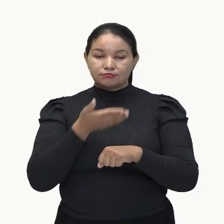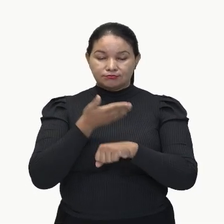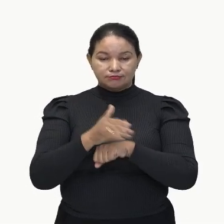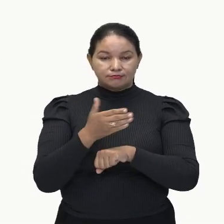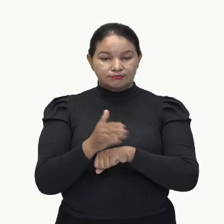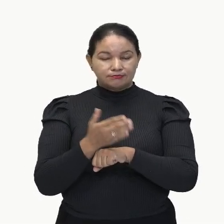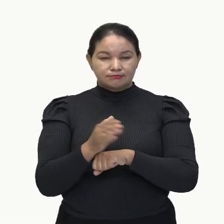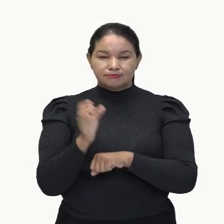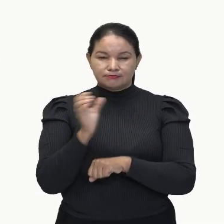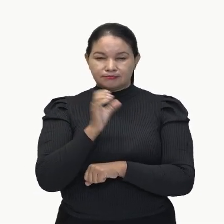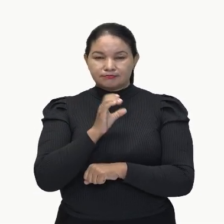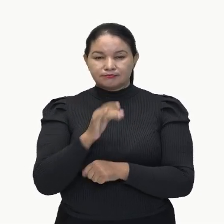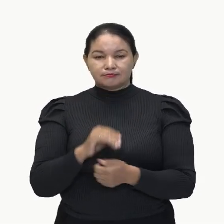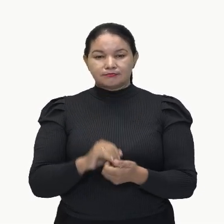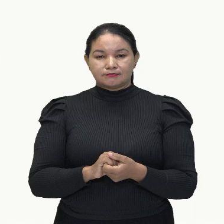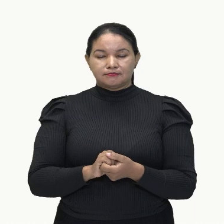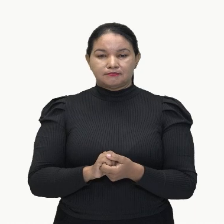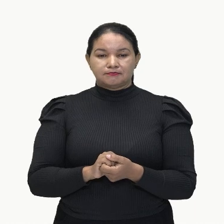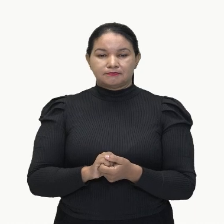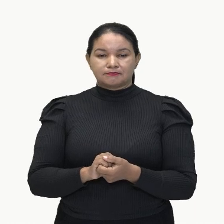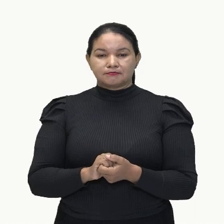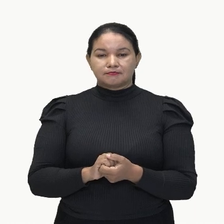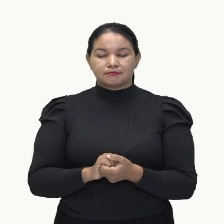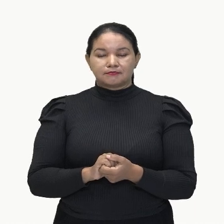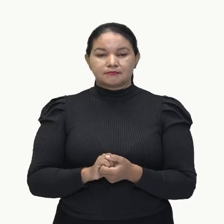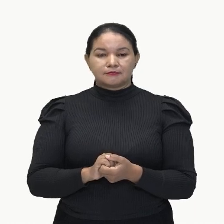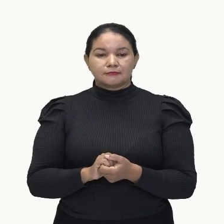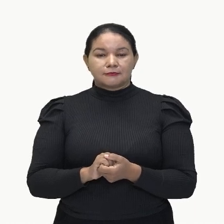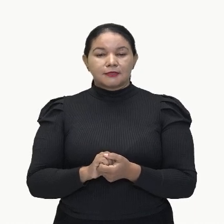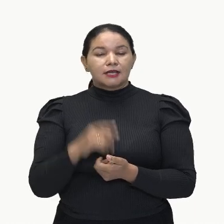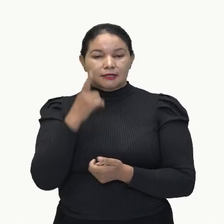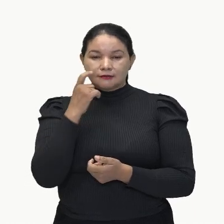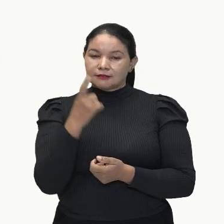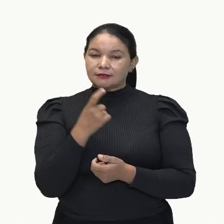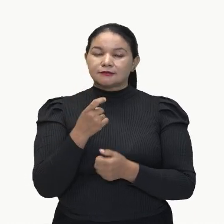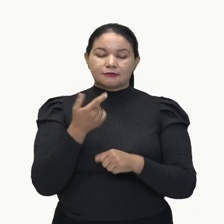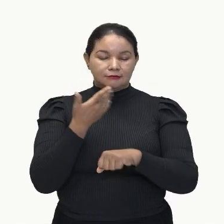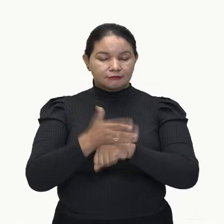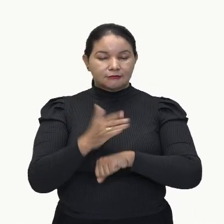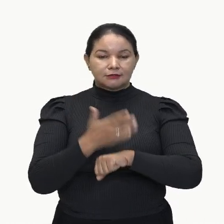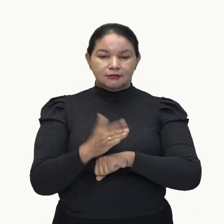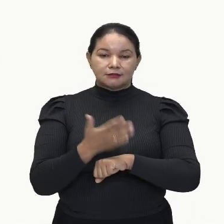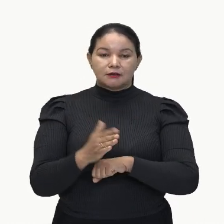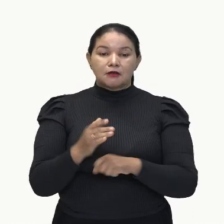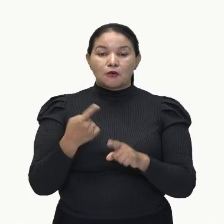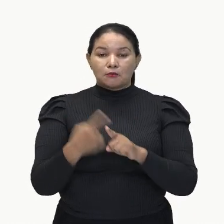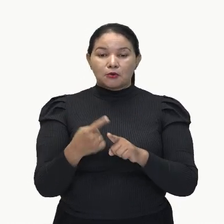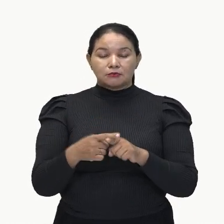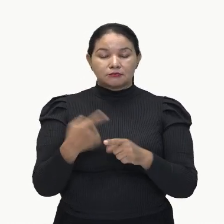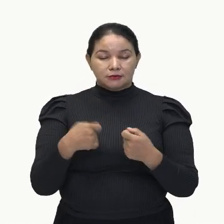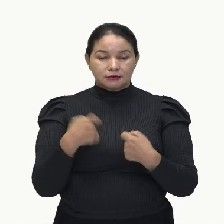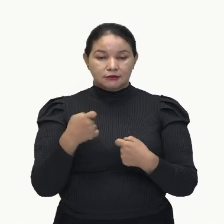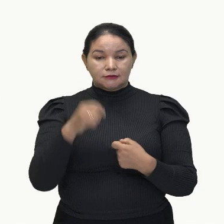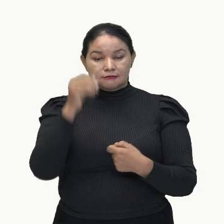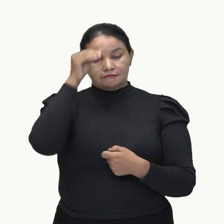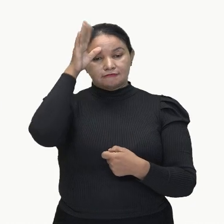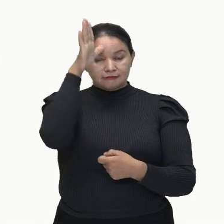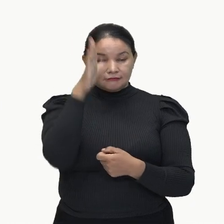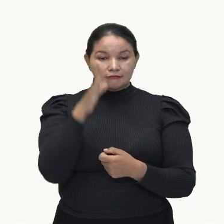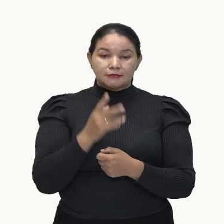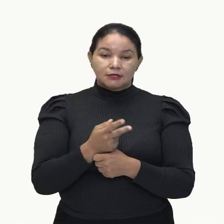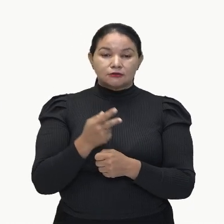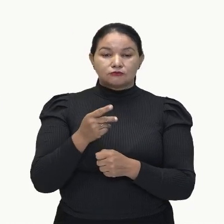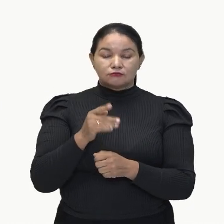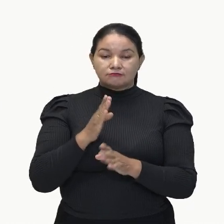pessoal né Vamos praticar aqui que eu acho que é interessante que nós pratiquemos que nós busquemos conhecimento aqui entre a